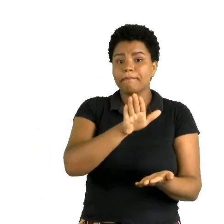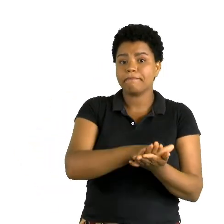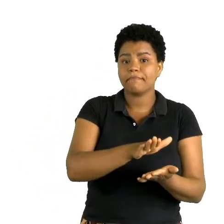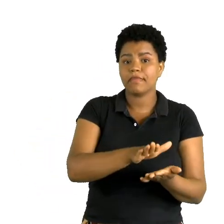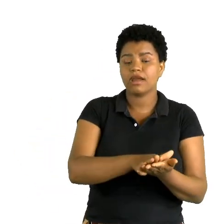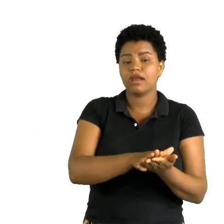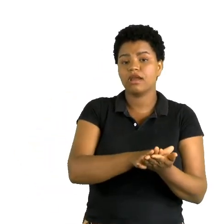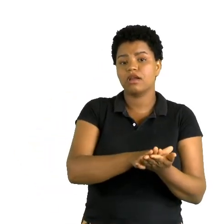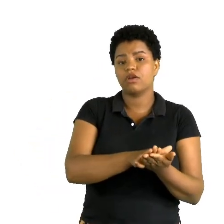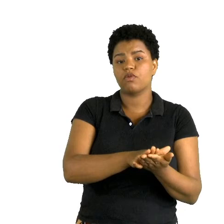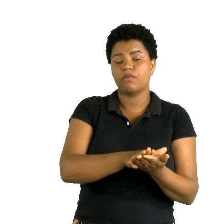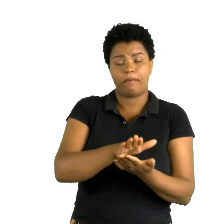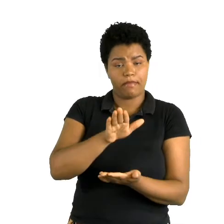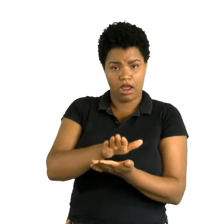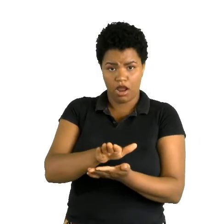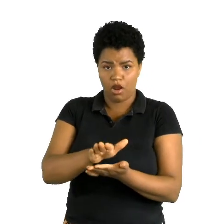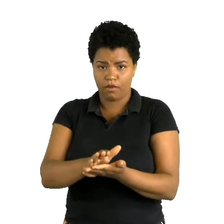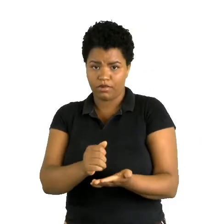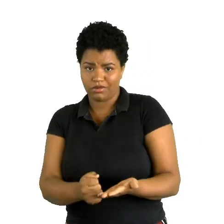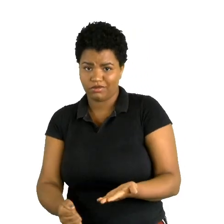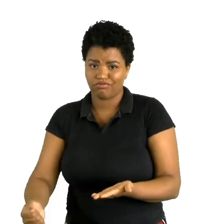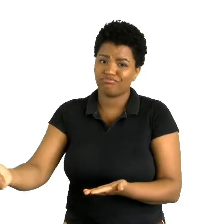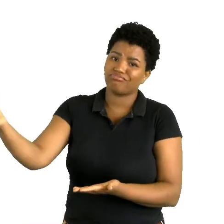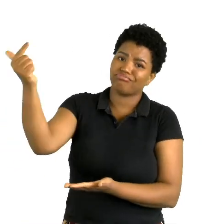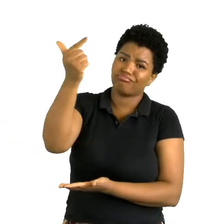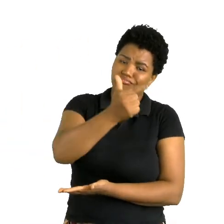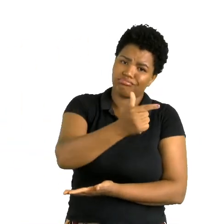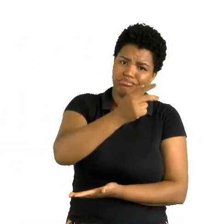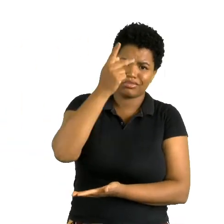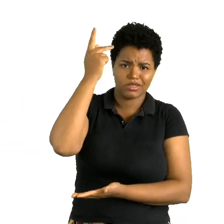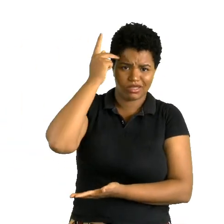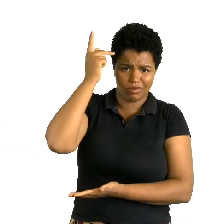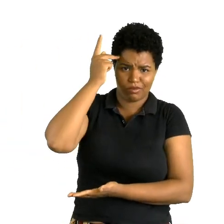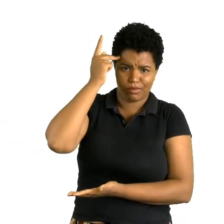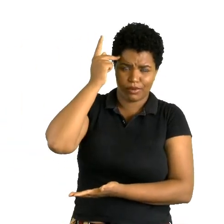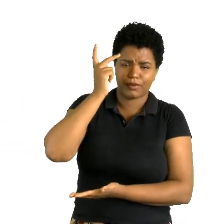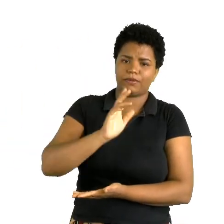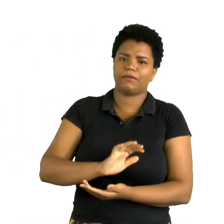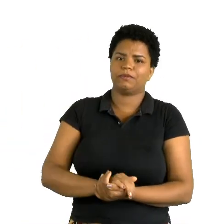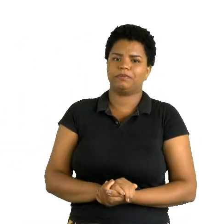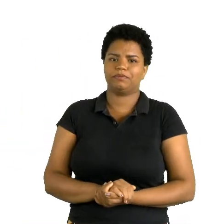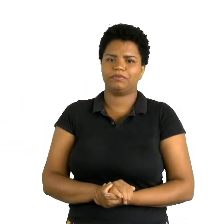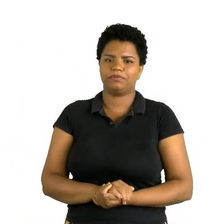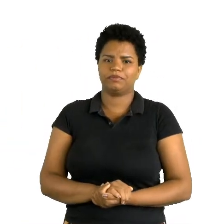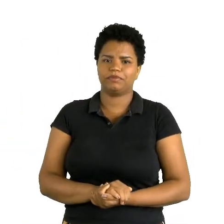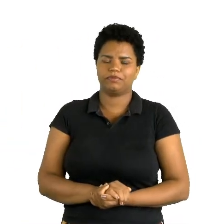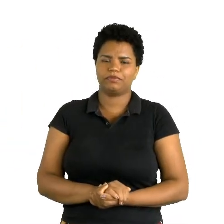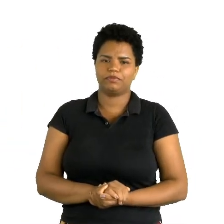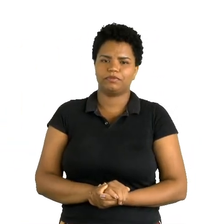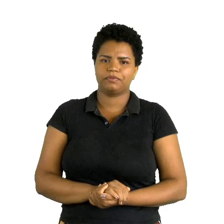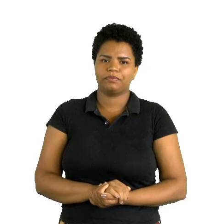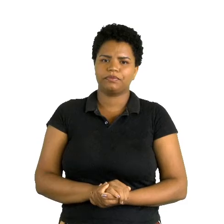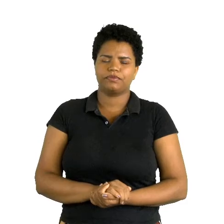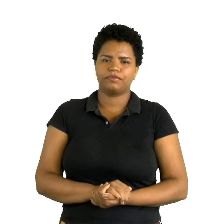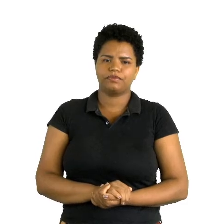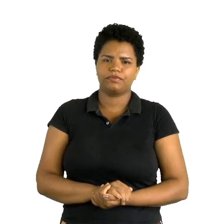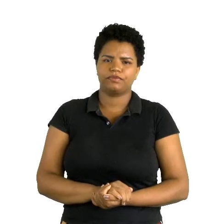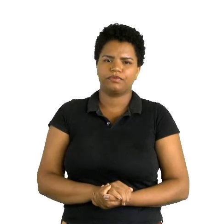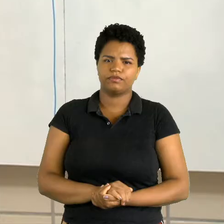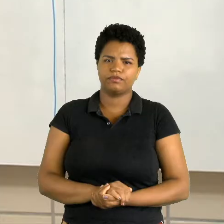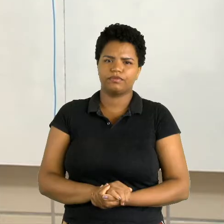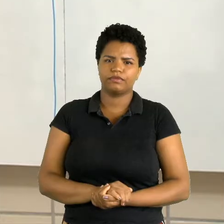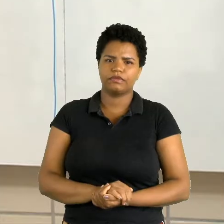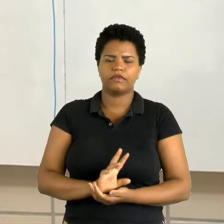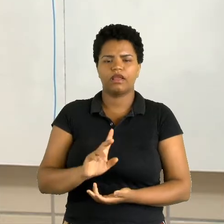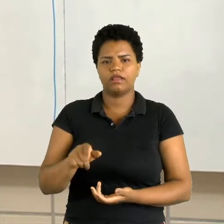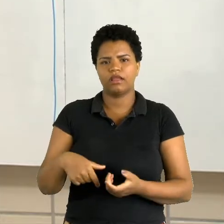São Paulo. Palmas é menor do que São Paulo, ok? Então, aí nós colocamos um